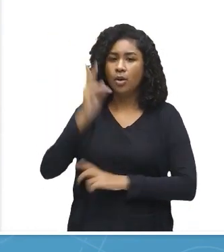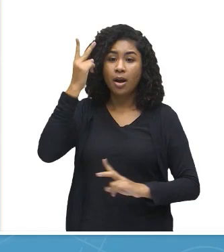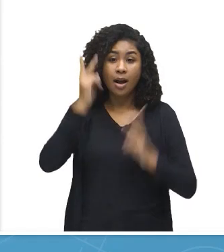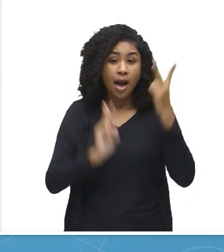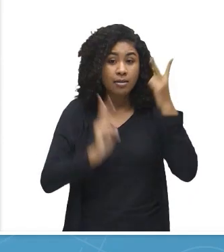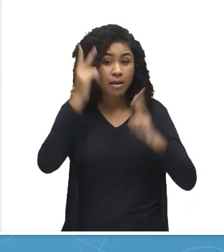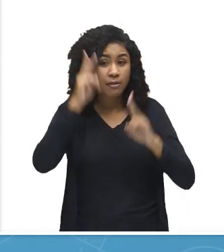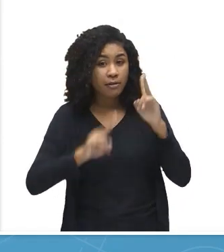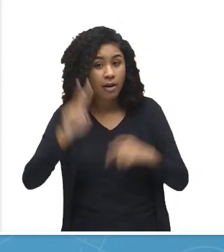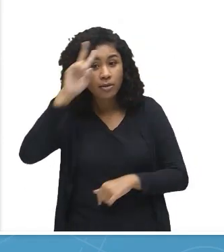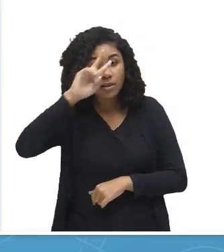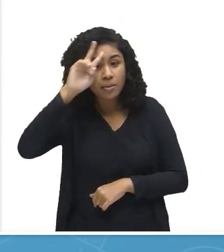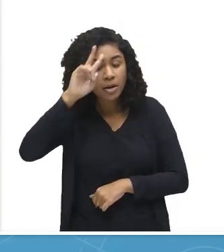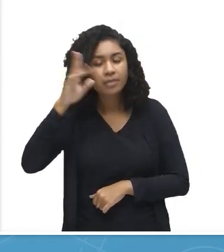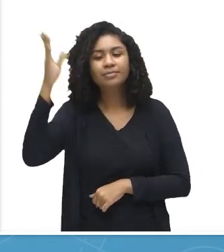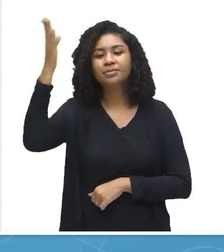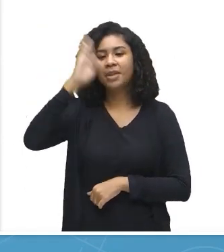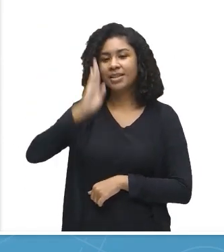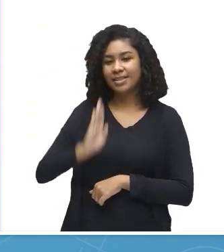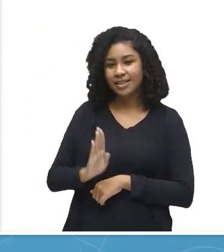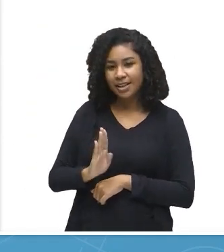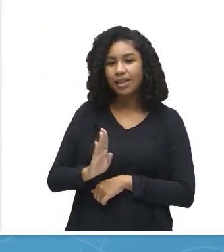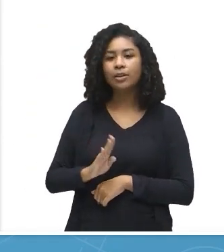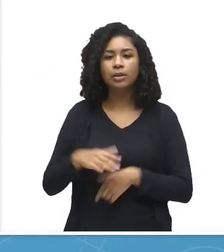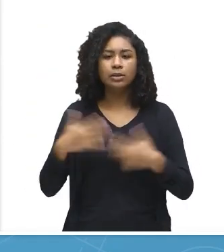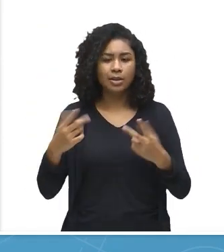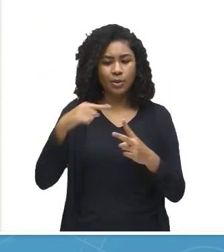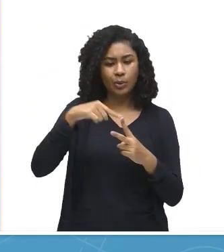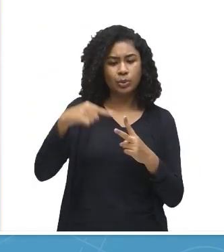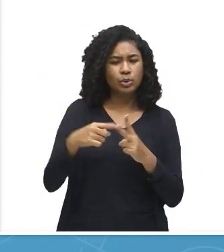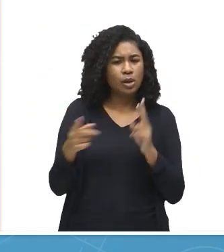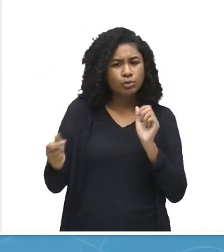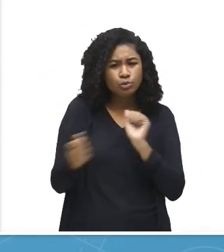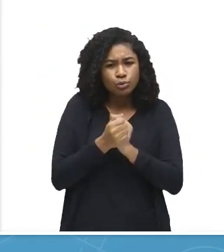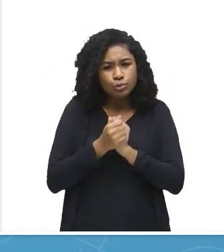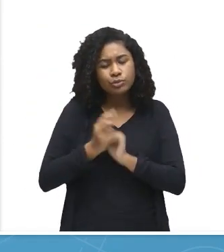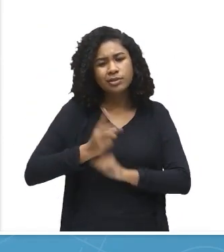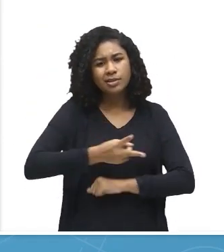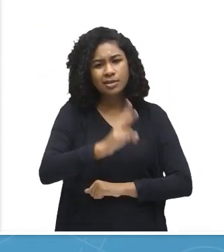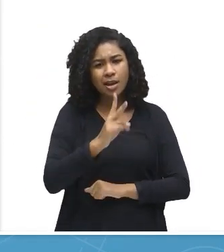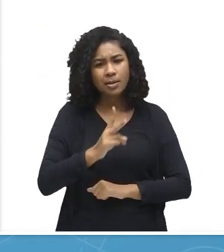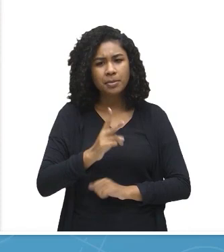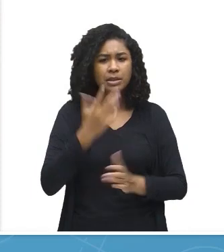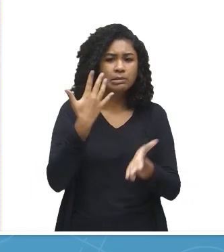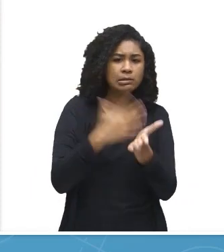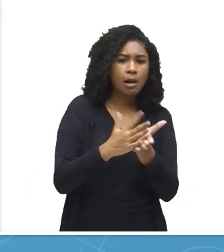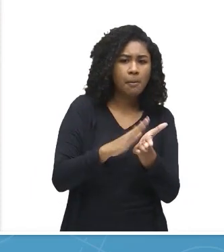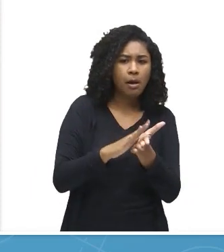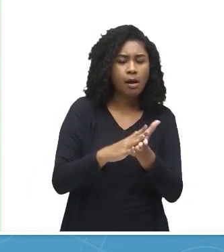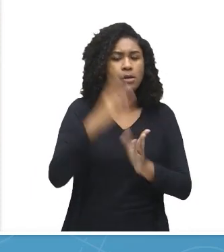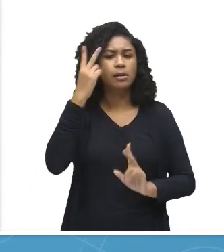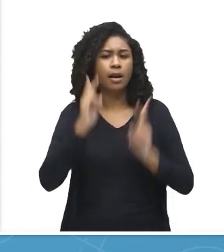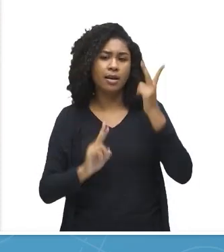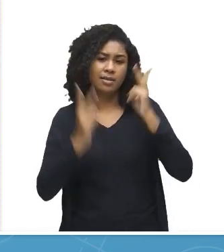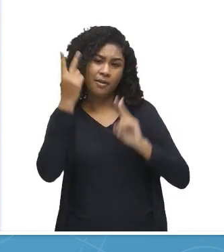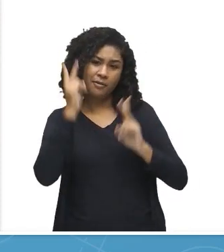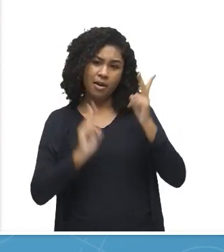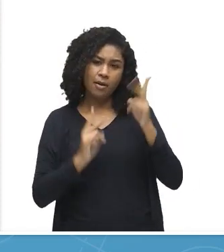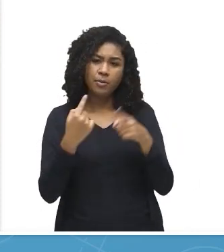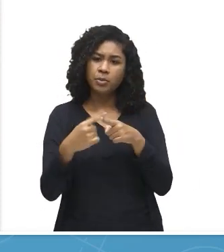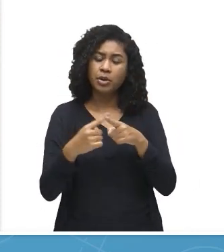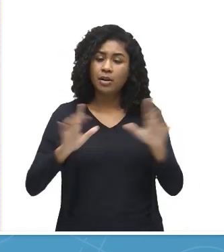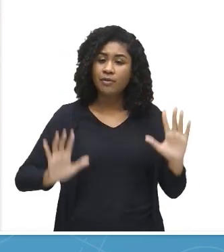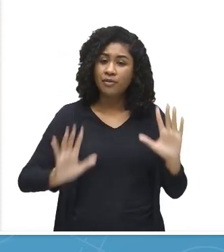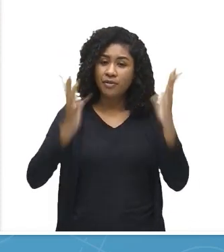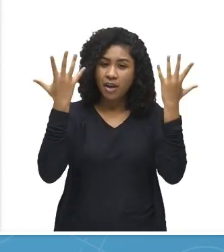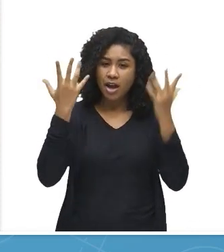já pensam logo no Brasil. O carnaval e o samba, eles andam lado a lado, não é verdade? Porque nas festas de